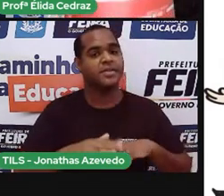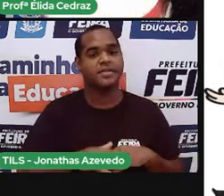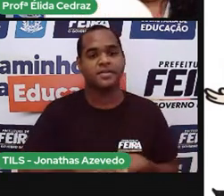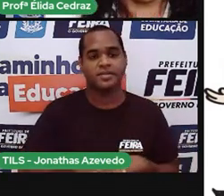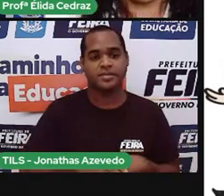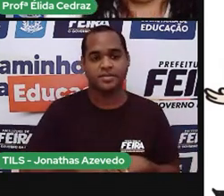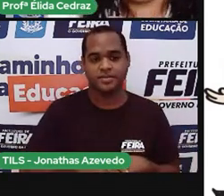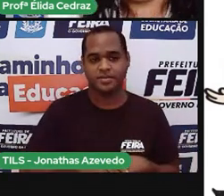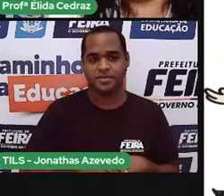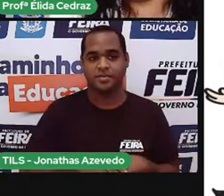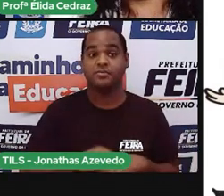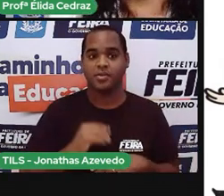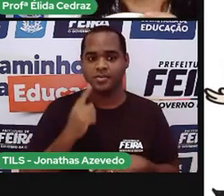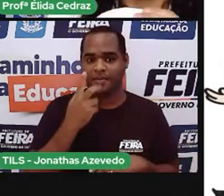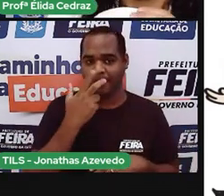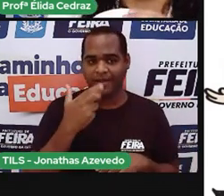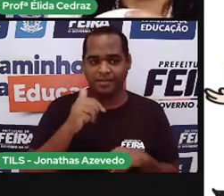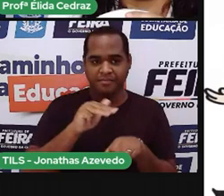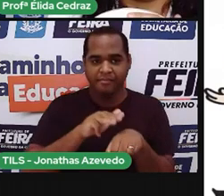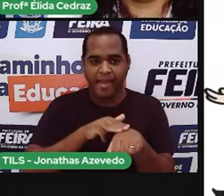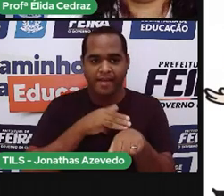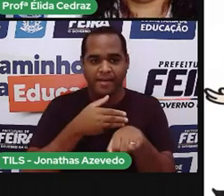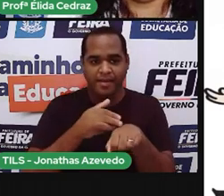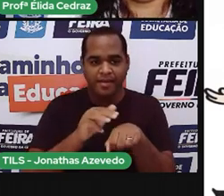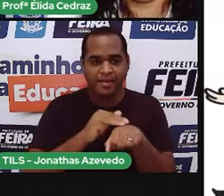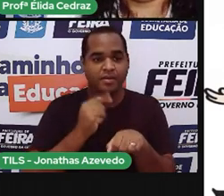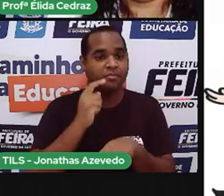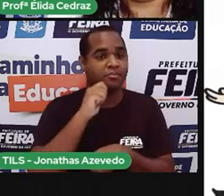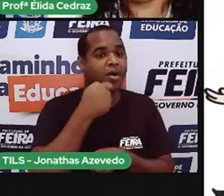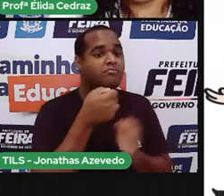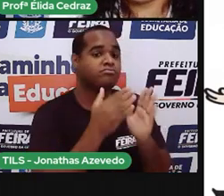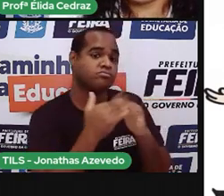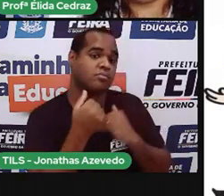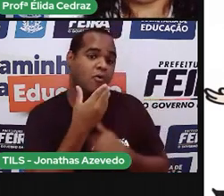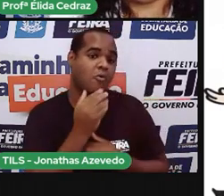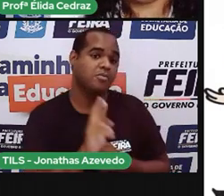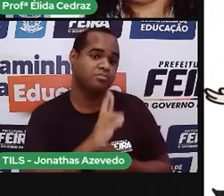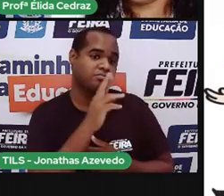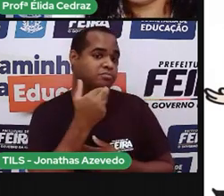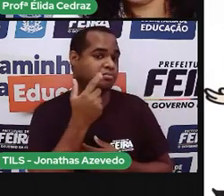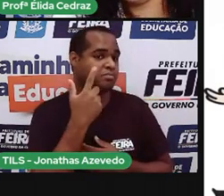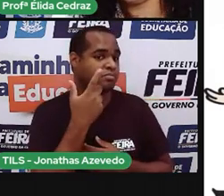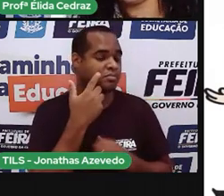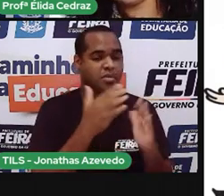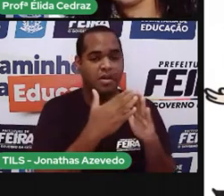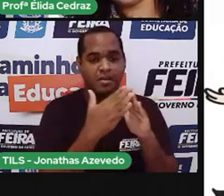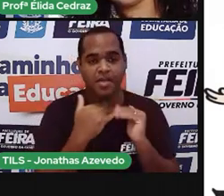Aqui é um pote de margarina que eu pedi na padaria. Eu pedi esse na padaria.